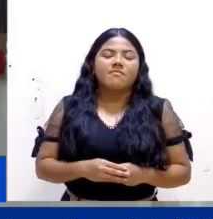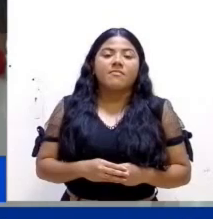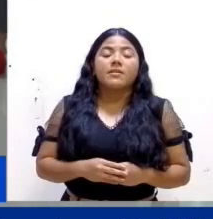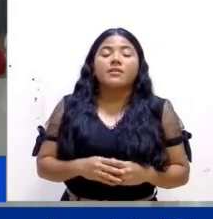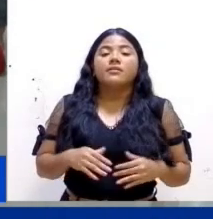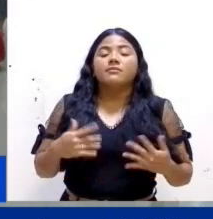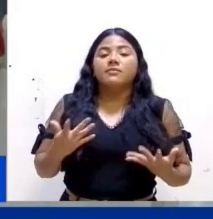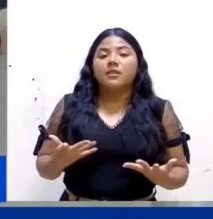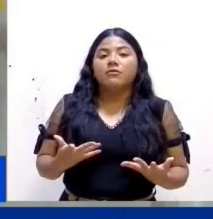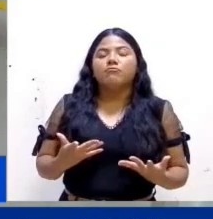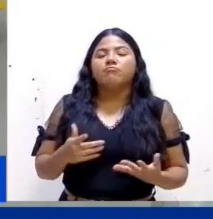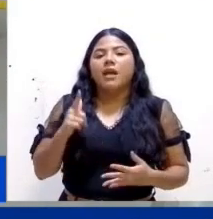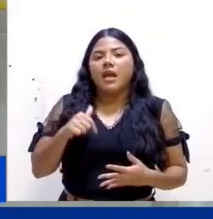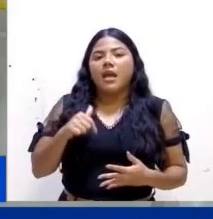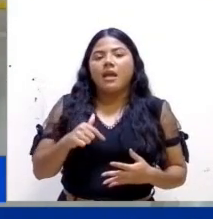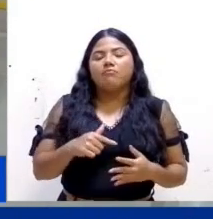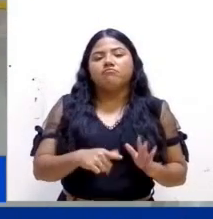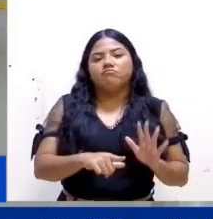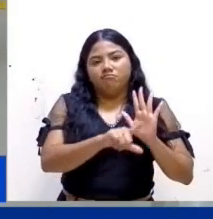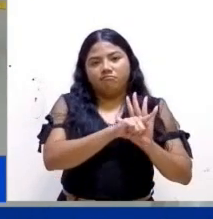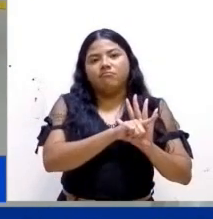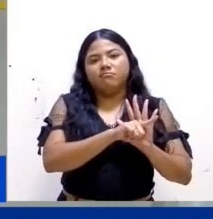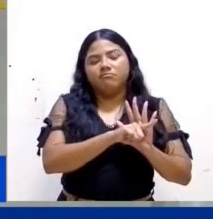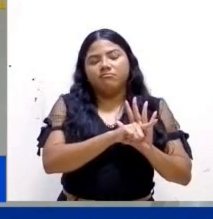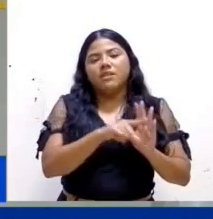também legal